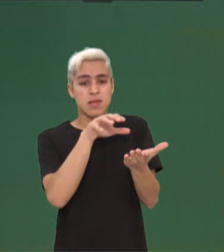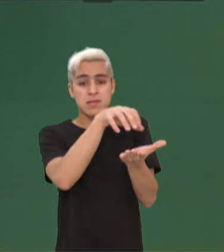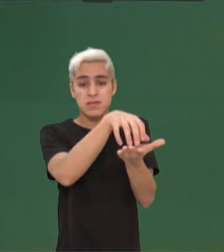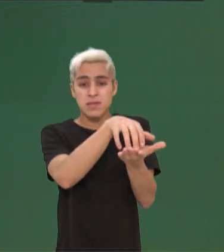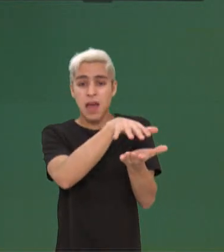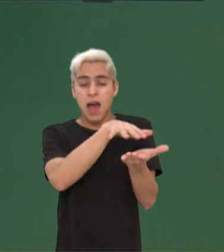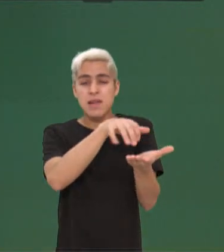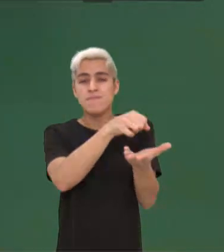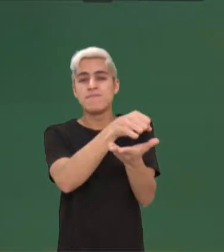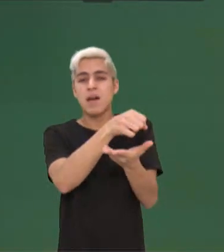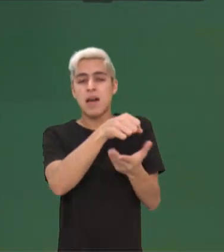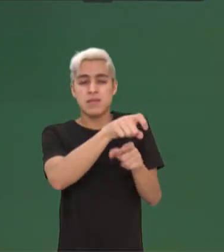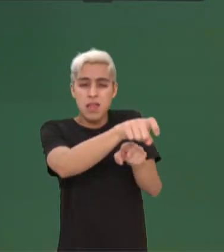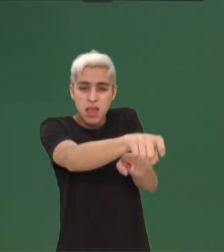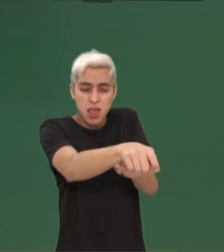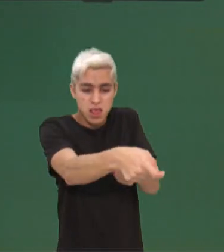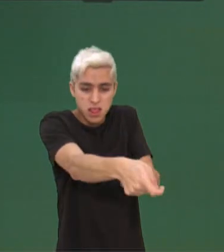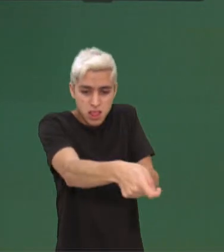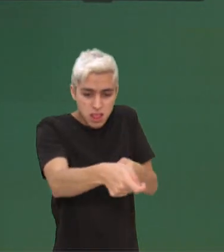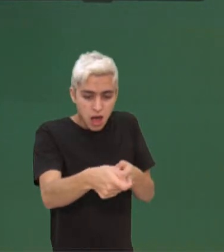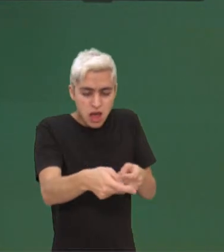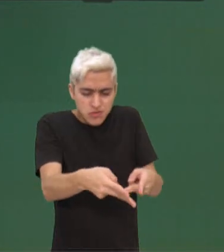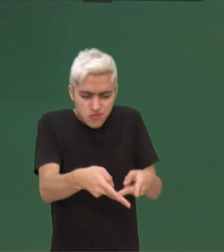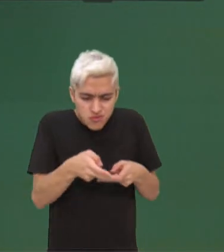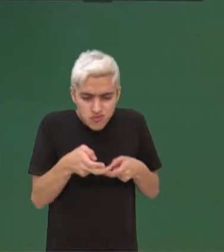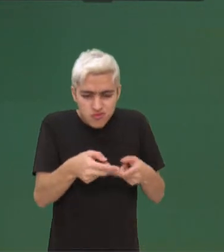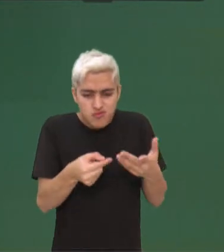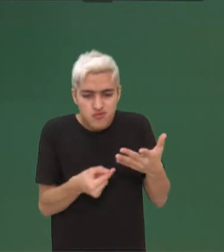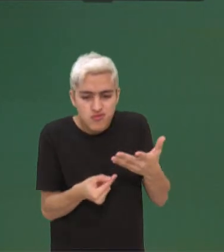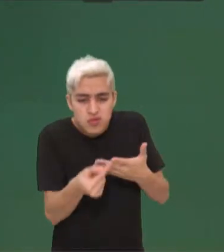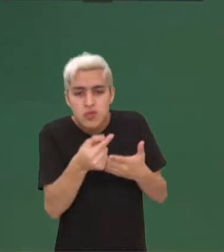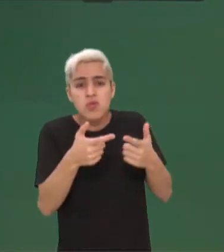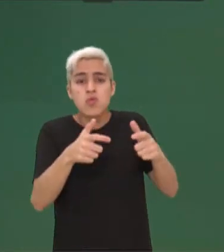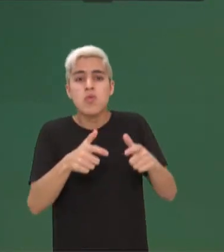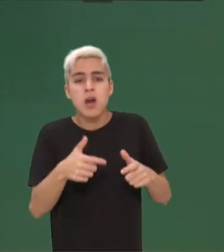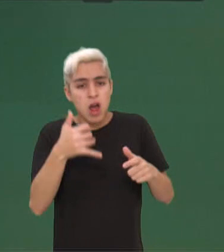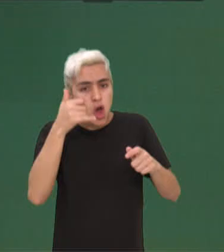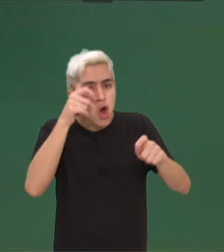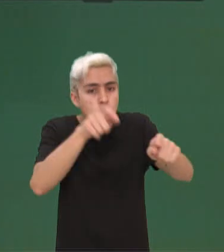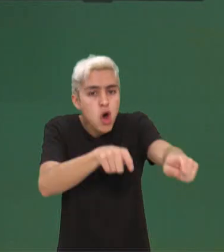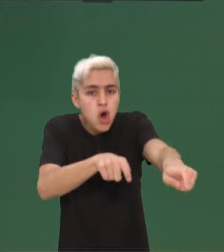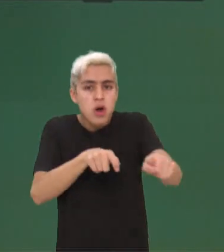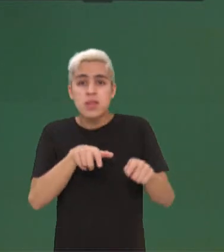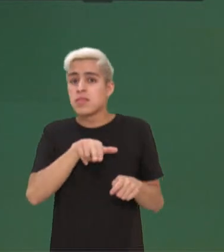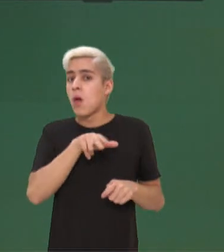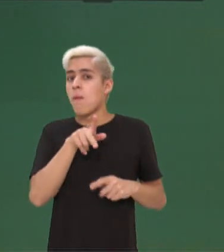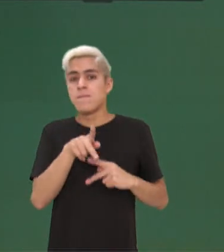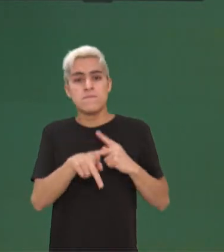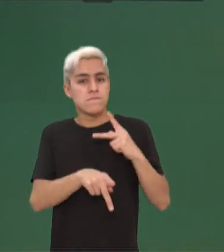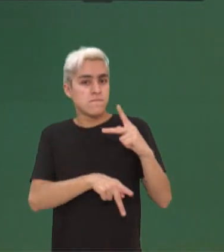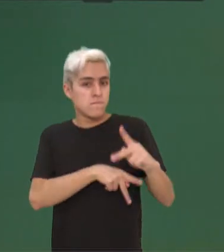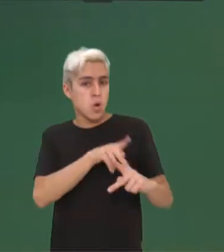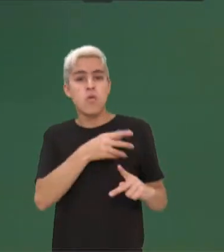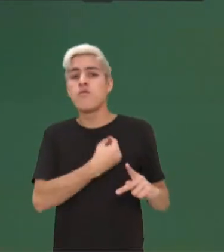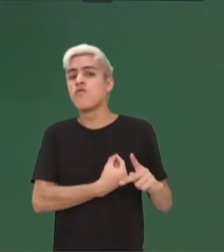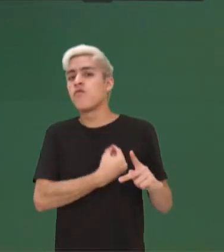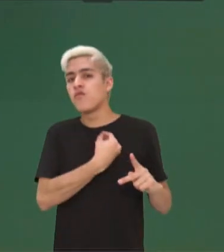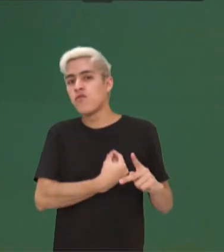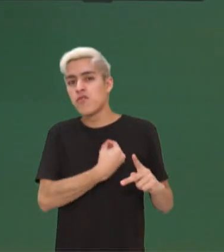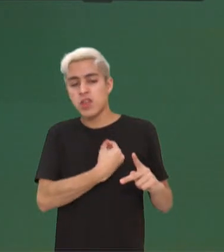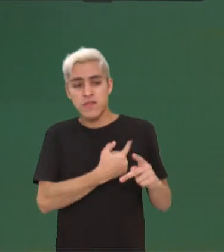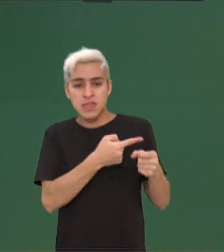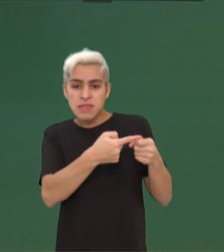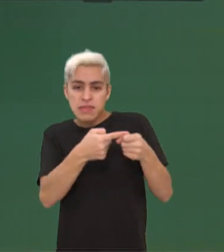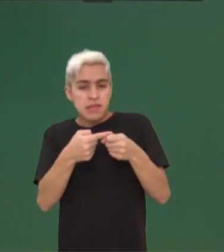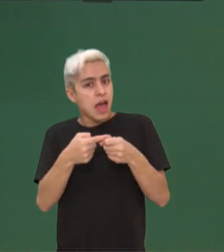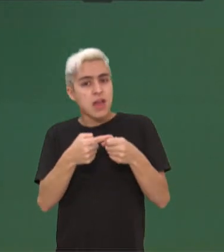primário, da agricultura, da extração de recursos no meio rural. Não são populações que vivem necessariamente na área